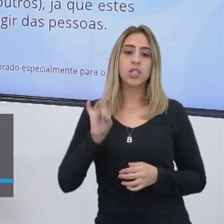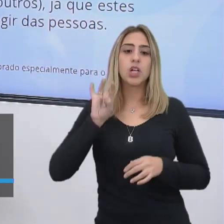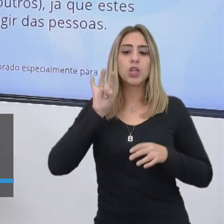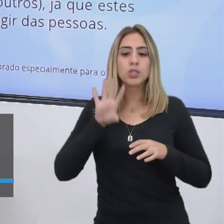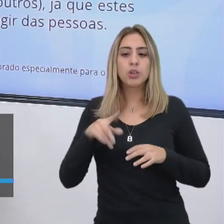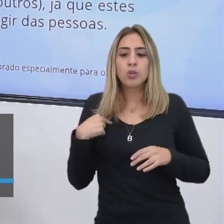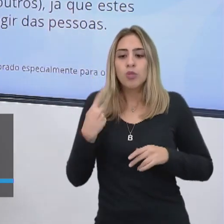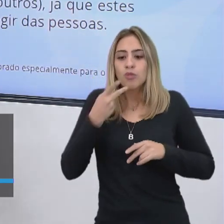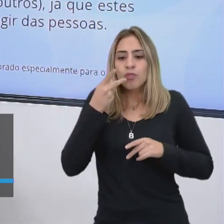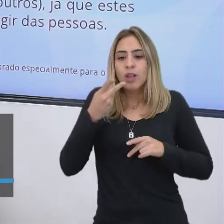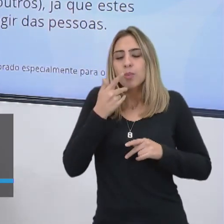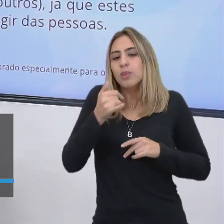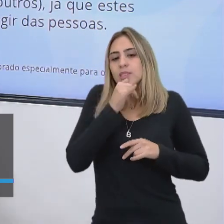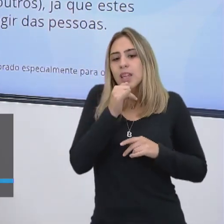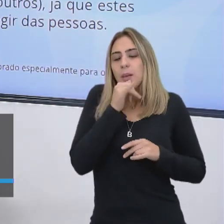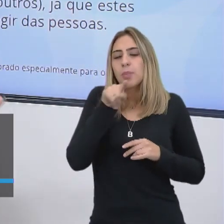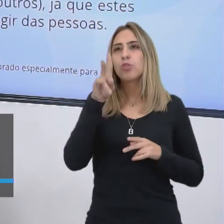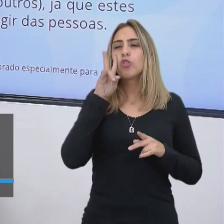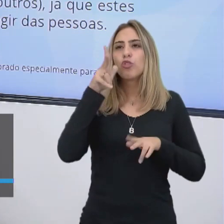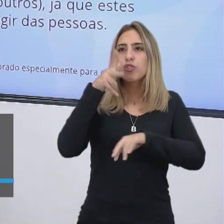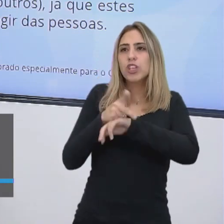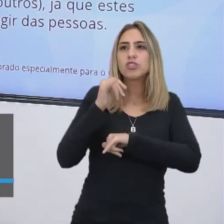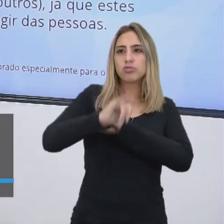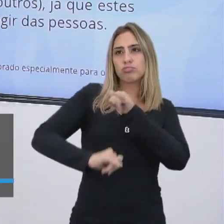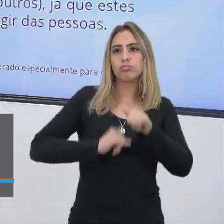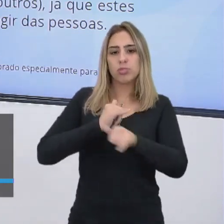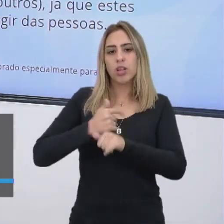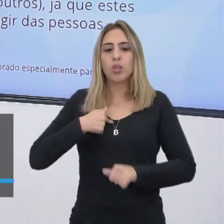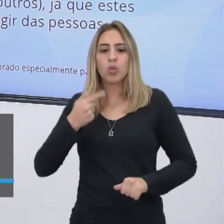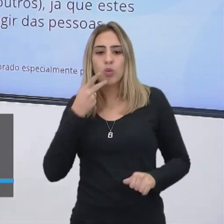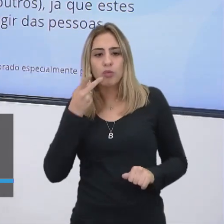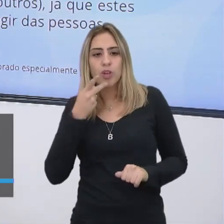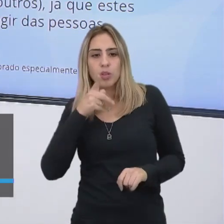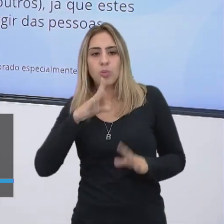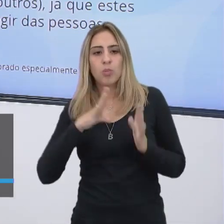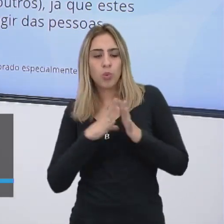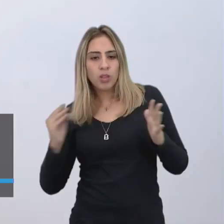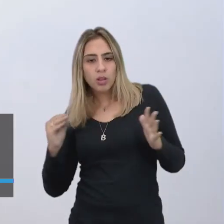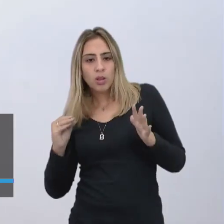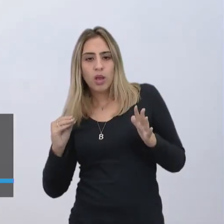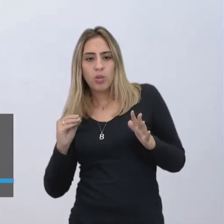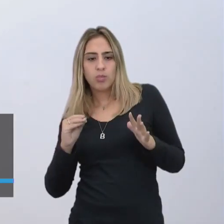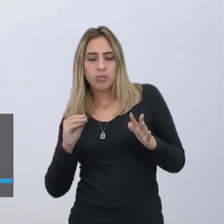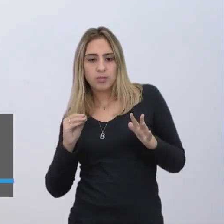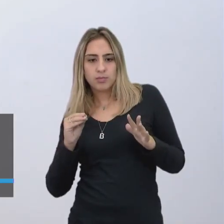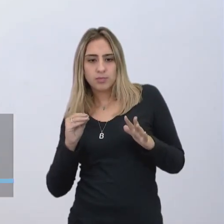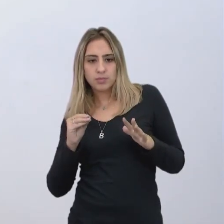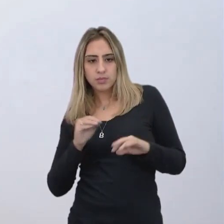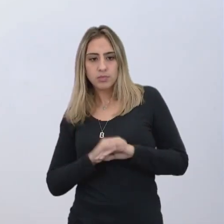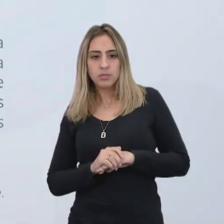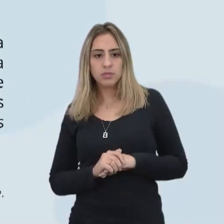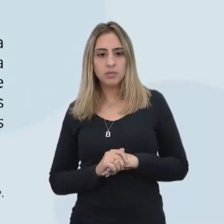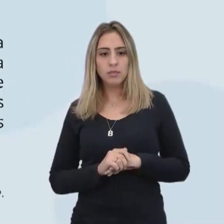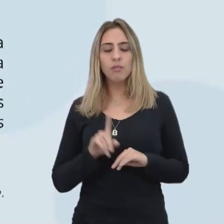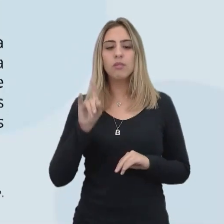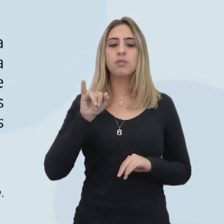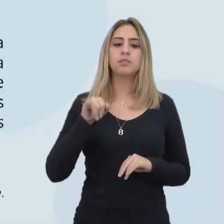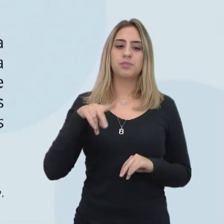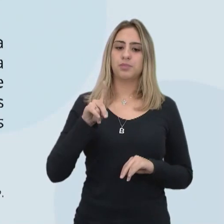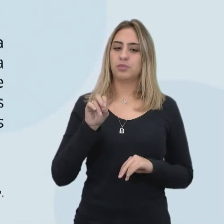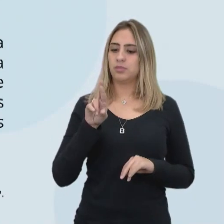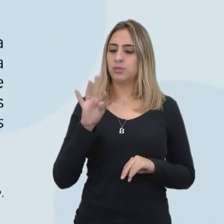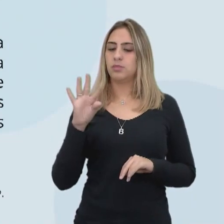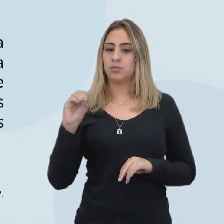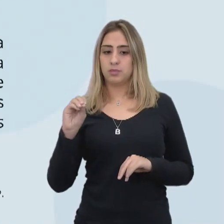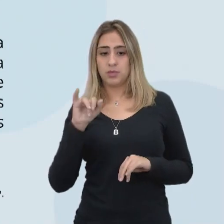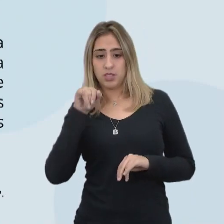quando eu estou falando, por exemplo, de um vídeo de internet, eu estou falando de um modelo de aculturação que é o indireto. Né?